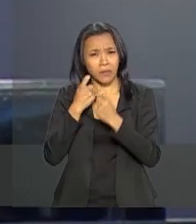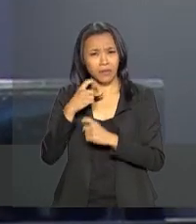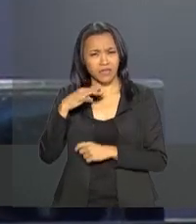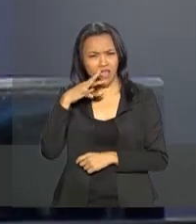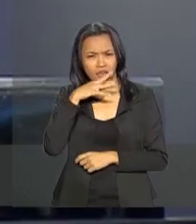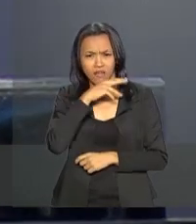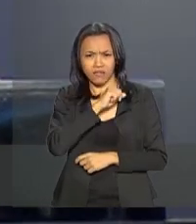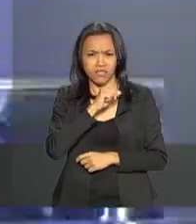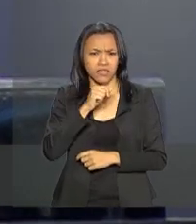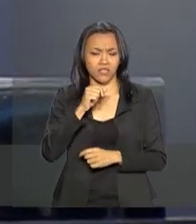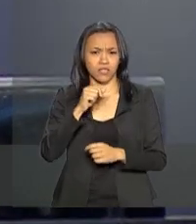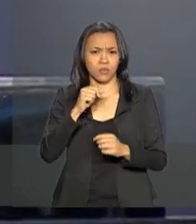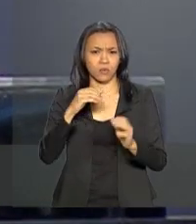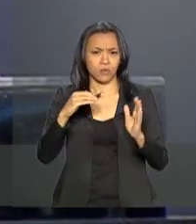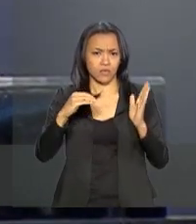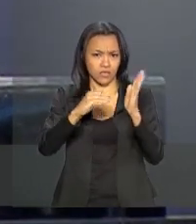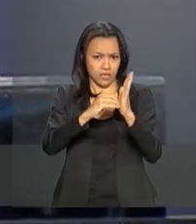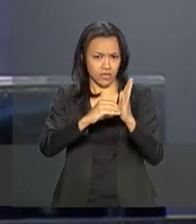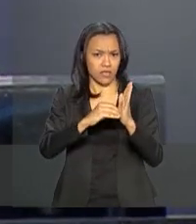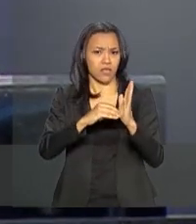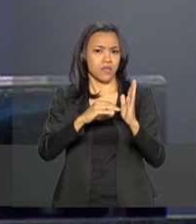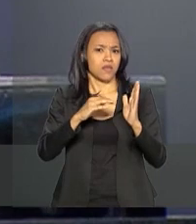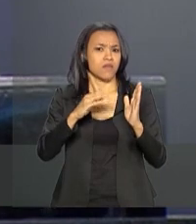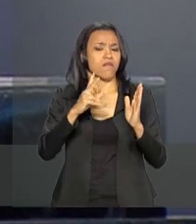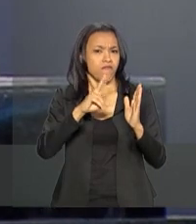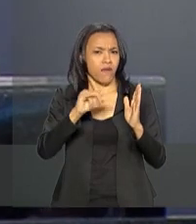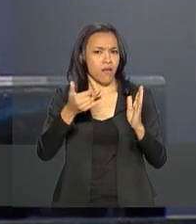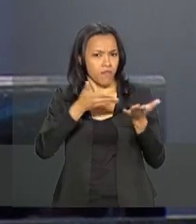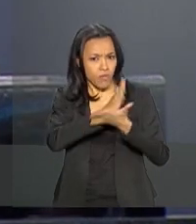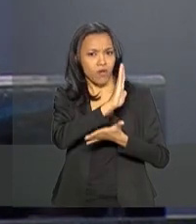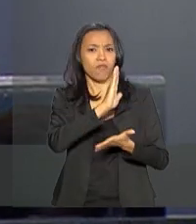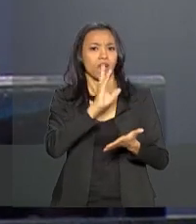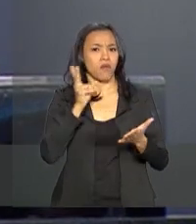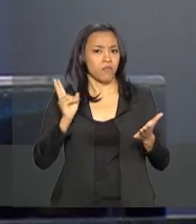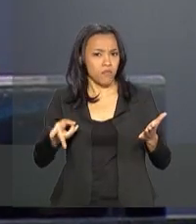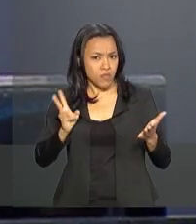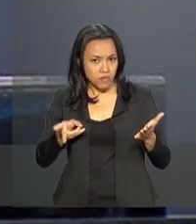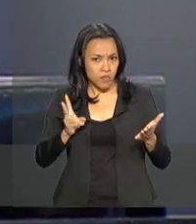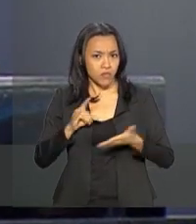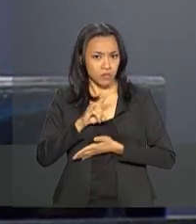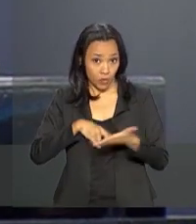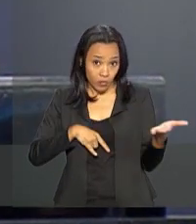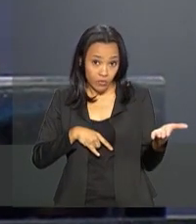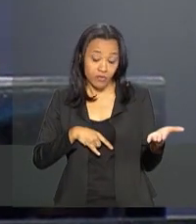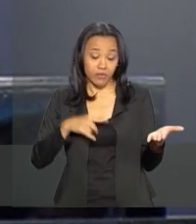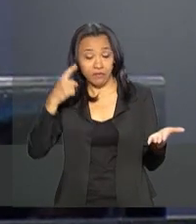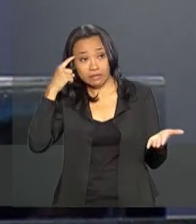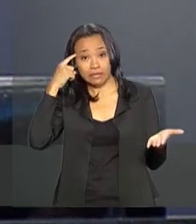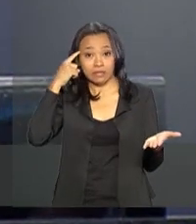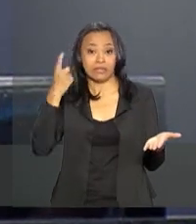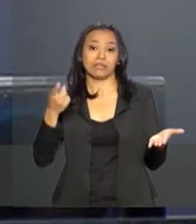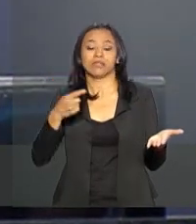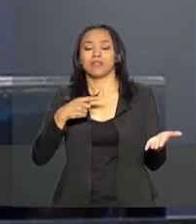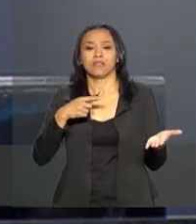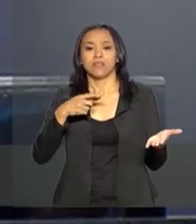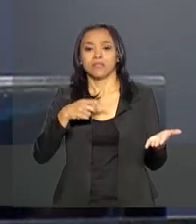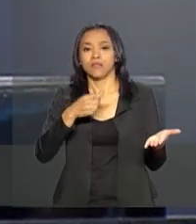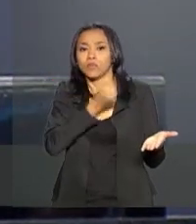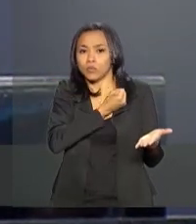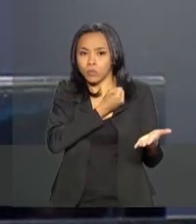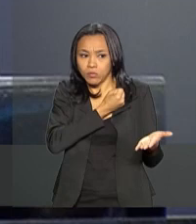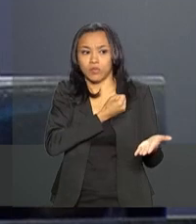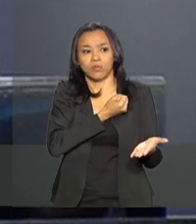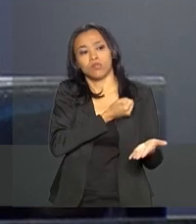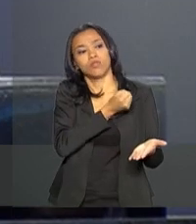terá quórum, por exemplo, para aprovar a matéria? E será que, tendo quórum,